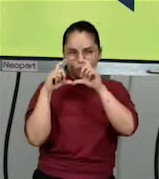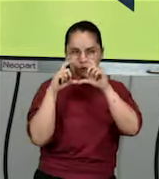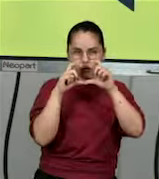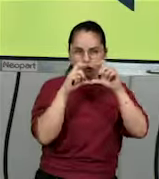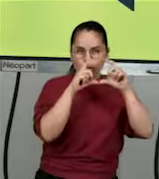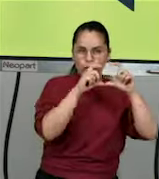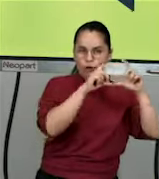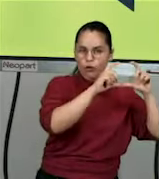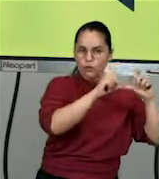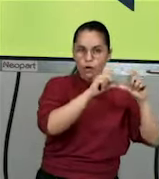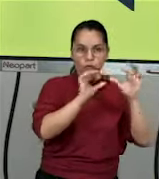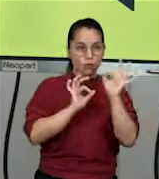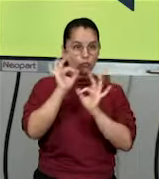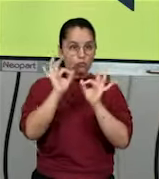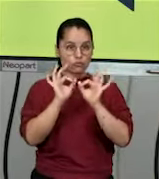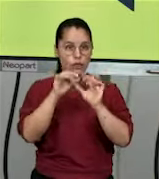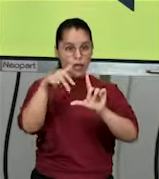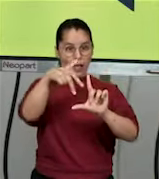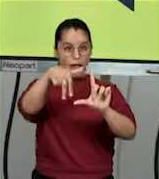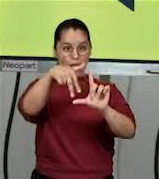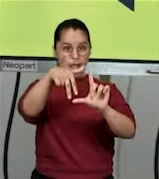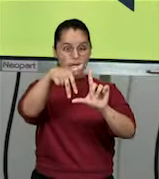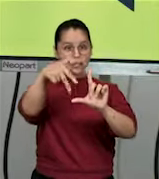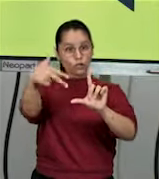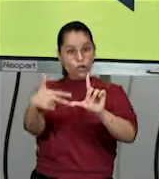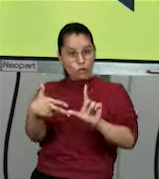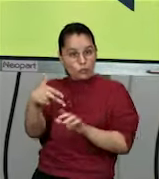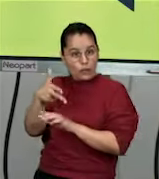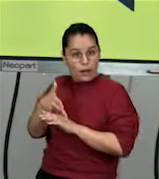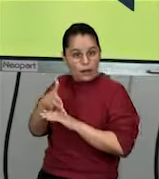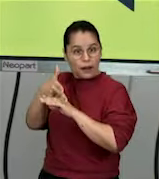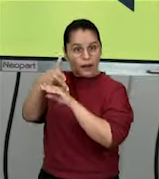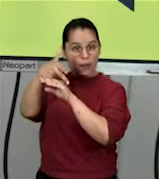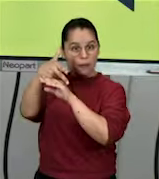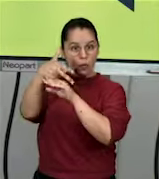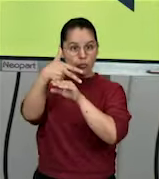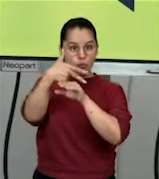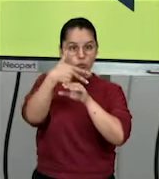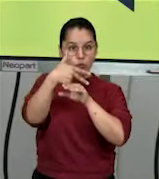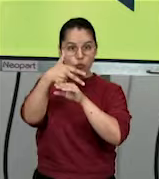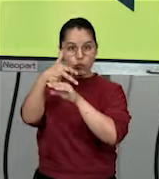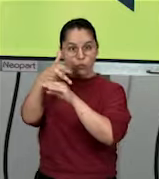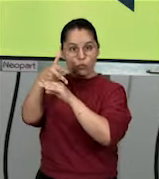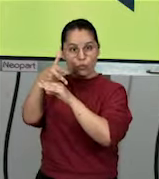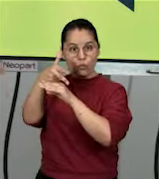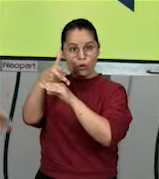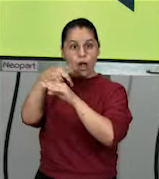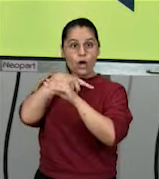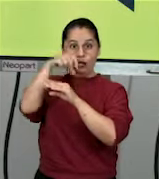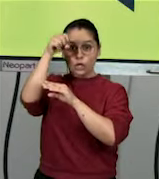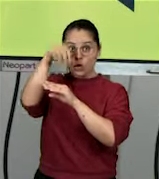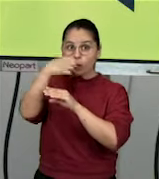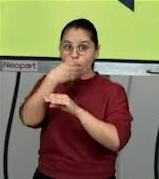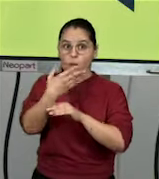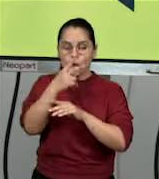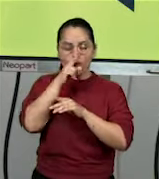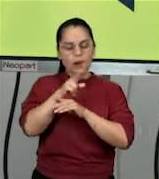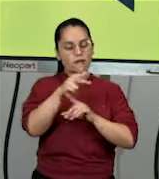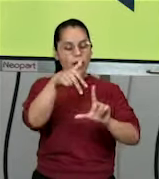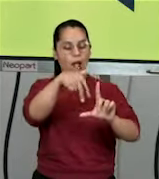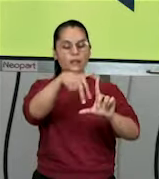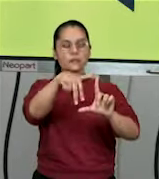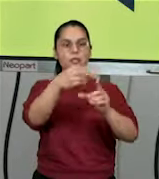pensar em colocar a minha câmera num lugar onde a luz ela é boa, para que eu possa ver as imagens, os elementos ali da animação.